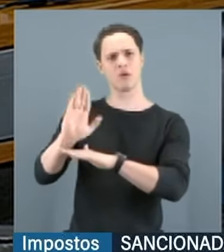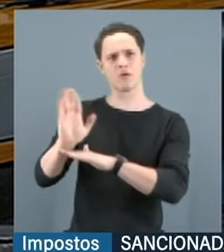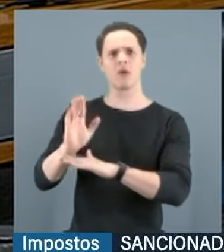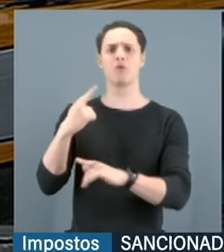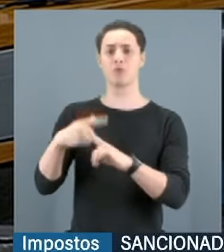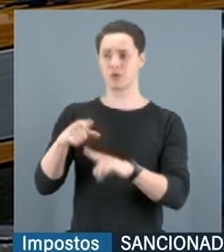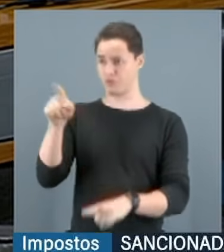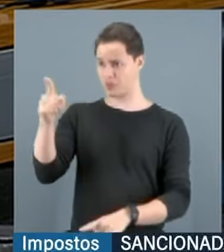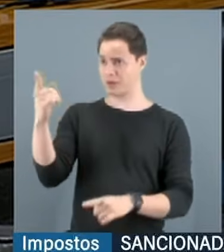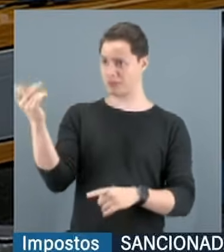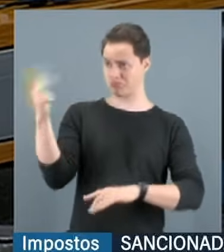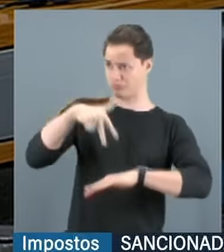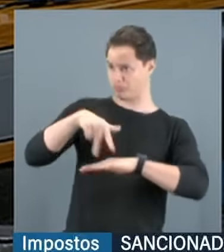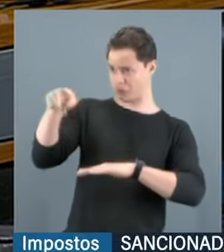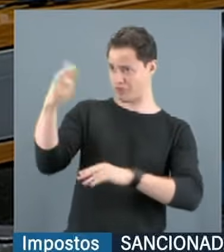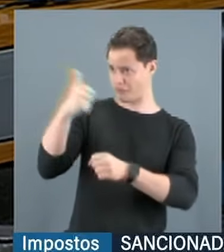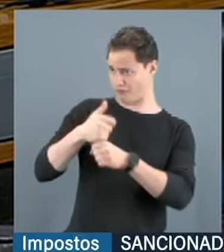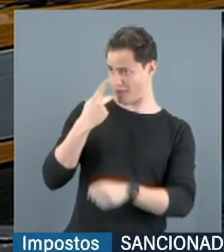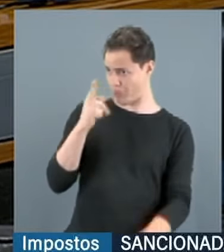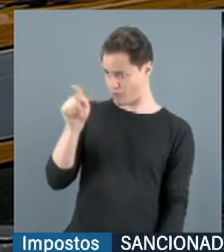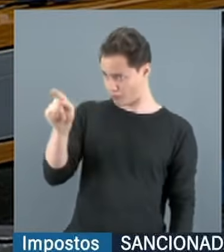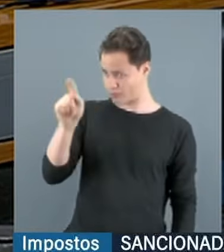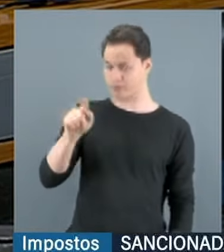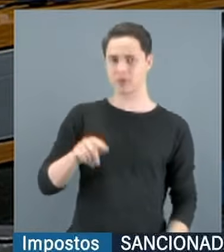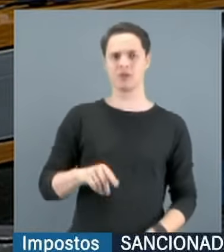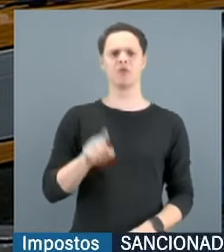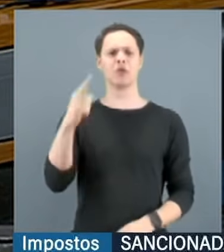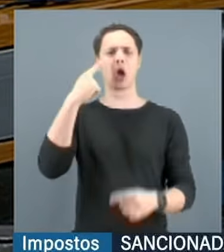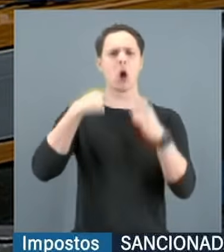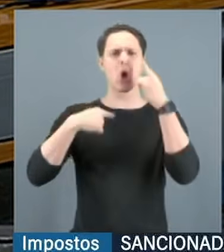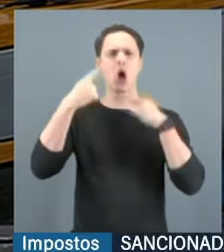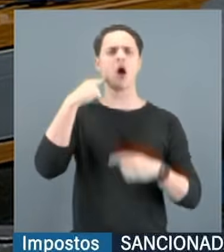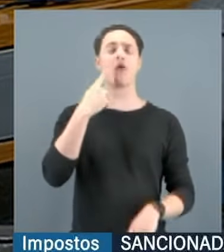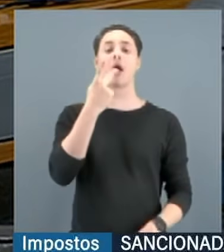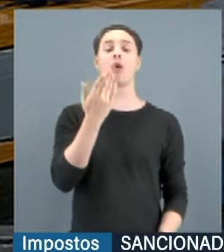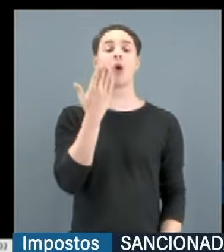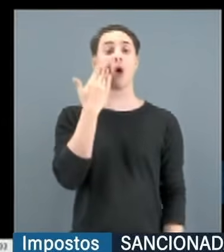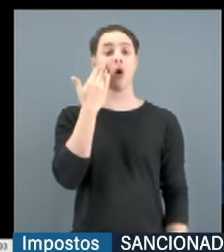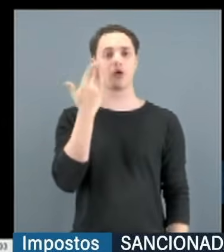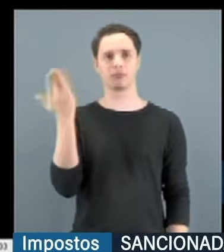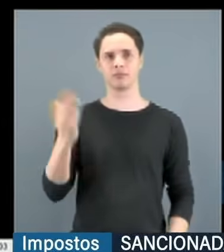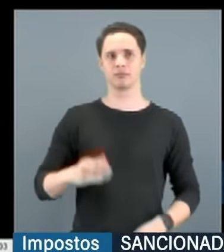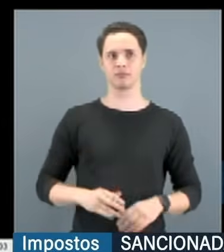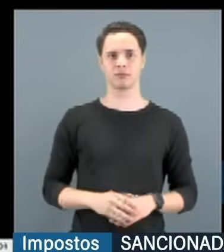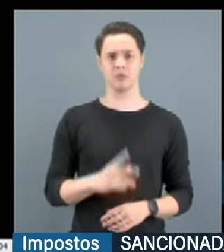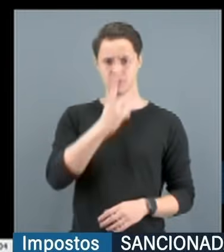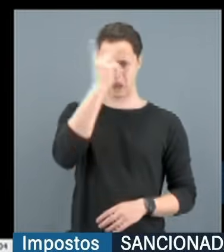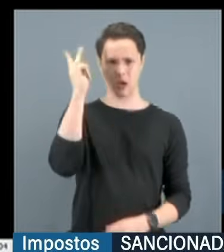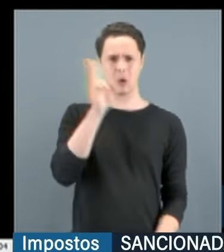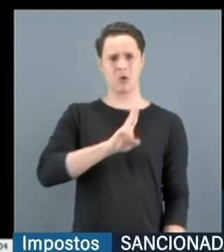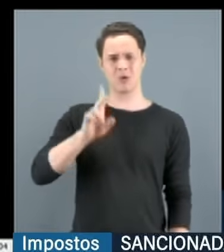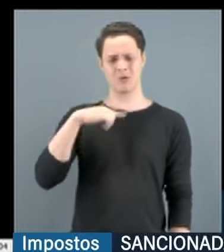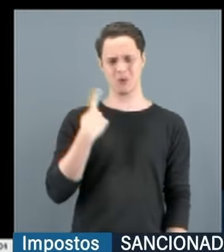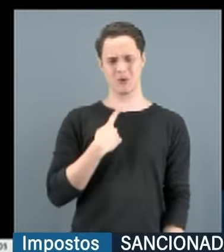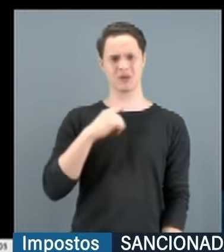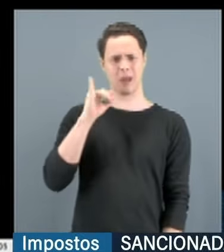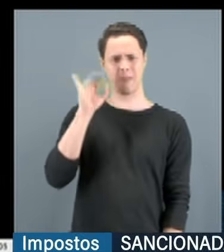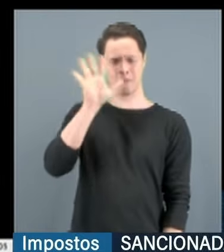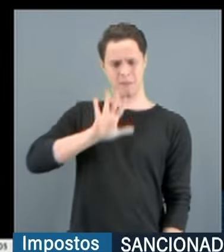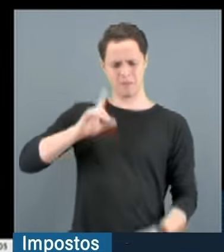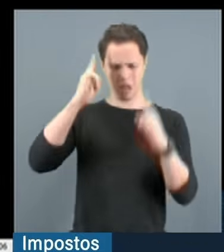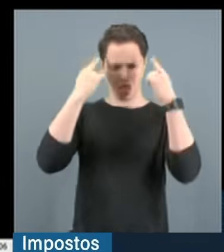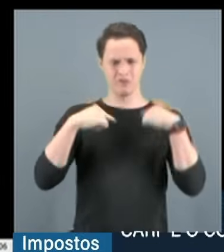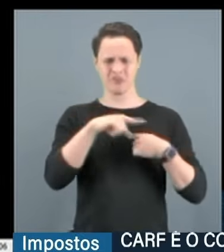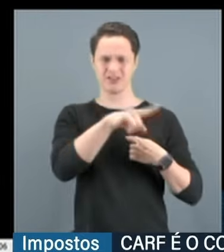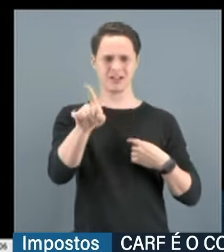isso. Vou colocar o vídeo, vai ficar claro. O senhor, aos prantos, dizendo isso. Deputados que usaram a nossa imagem para crescerem em redes